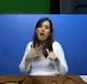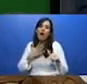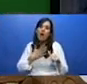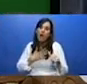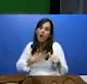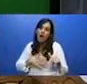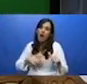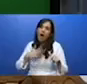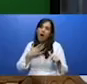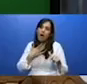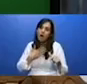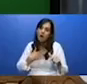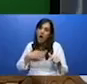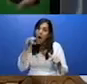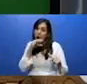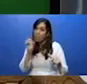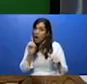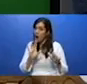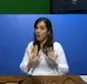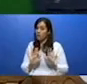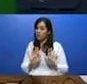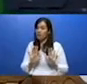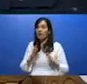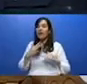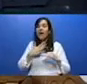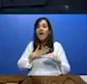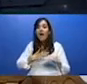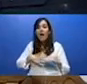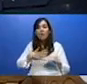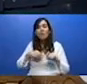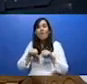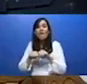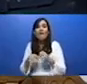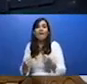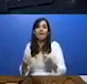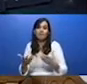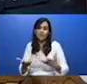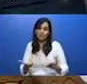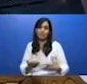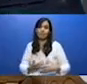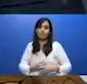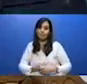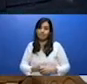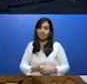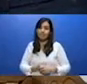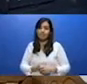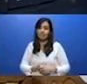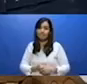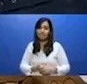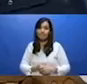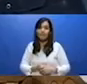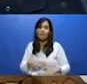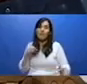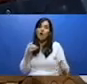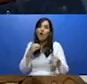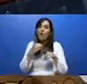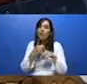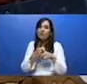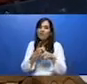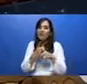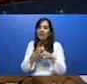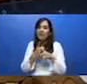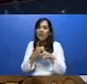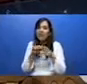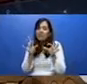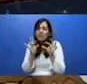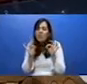que exige paciência para não danificar, porque eles podem encontrar materiais muito delicados,